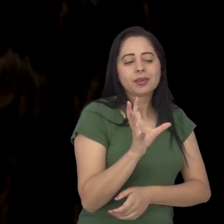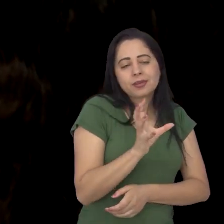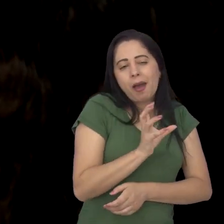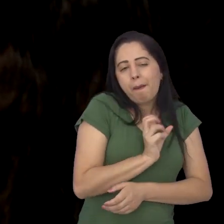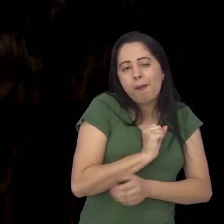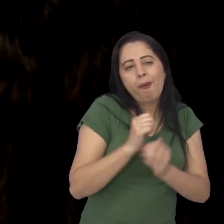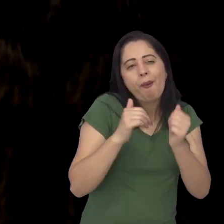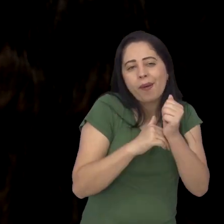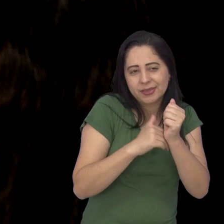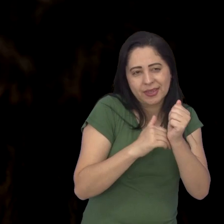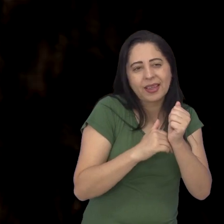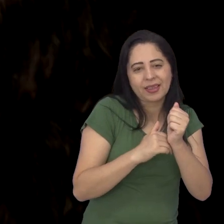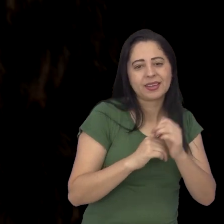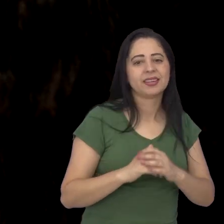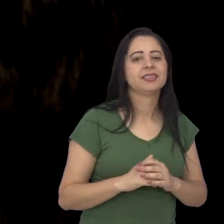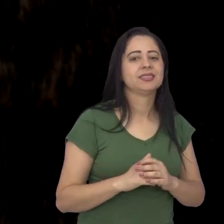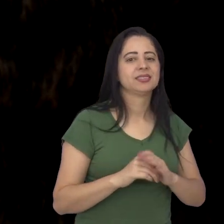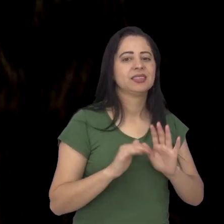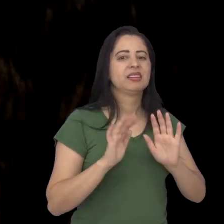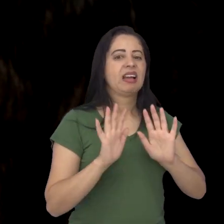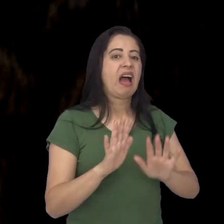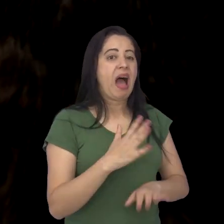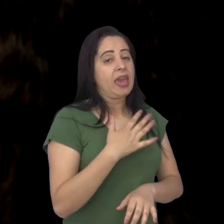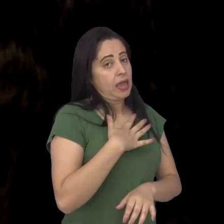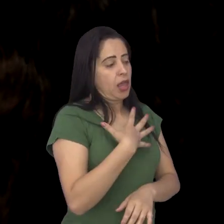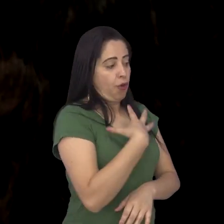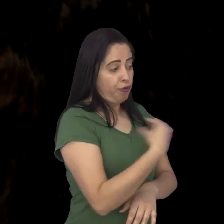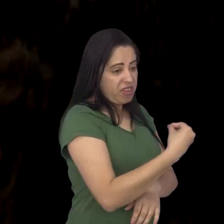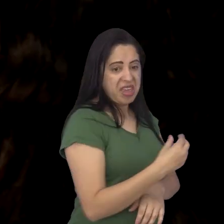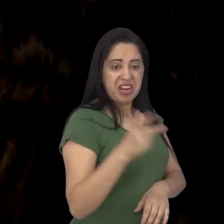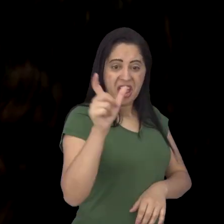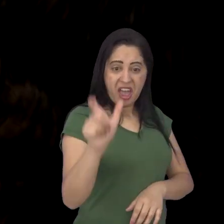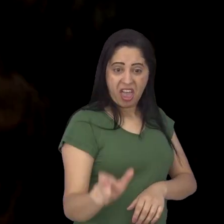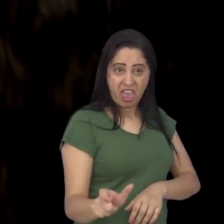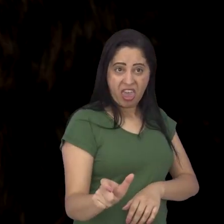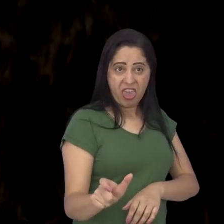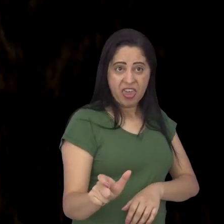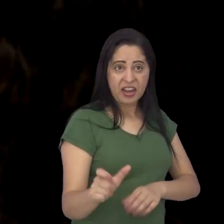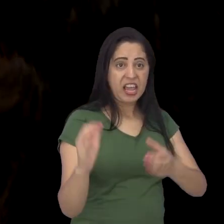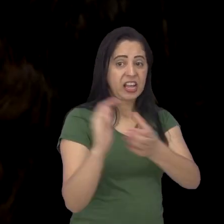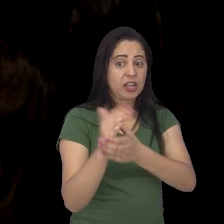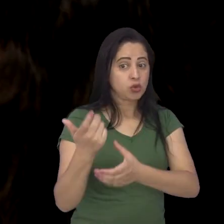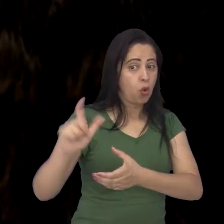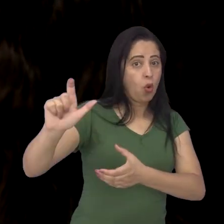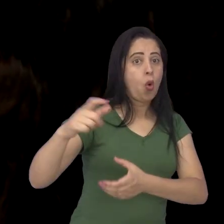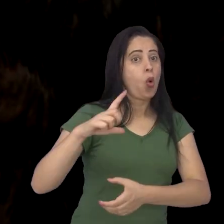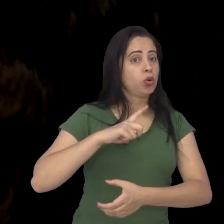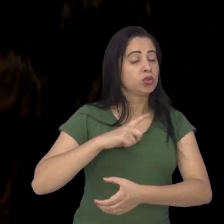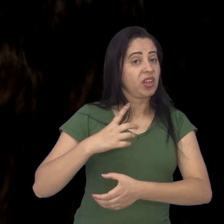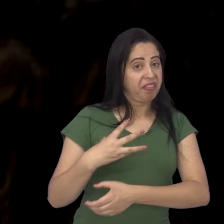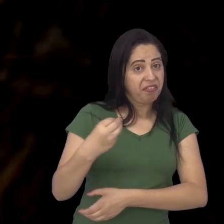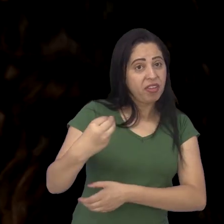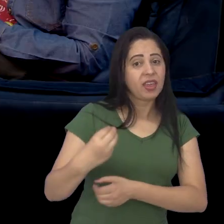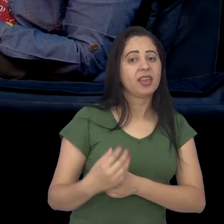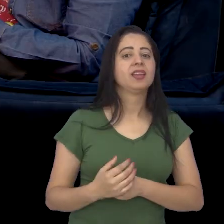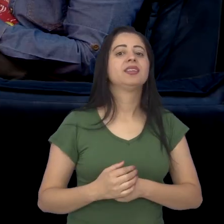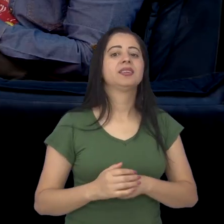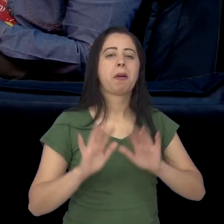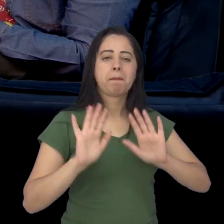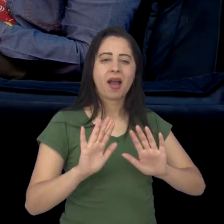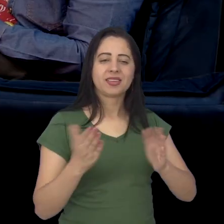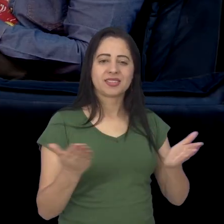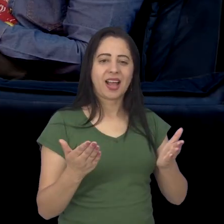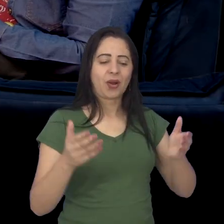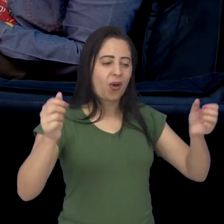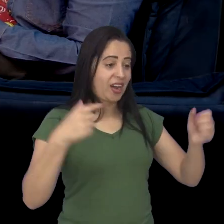ficado junto. E depois eu tive uma filha, daí ele teve outra. A vida tudo no afasta tempo a certo, gente, né? Mas